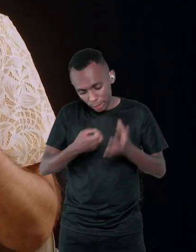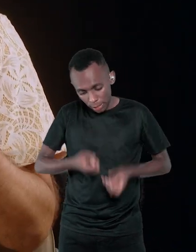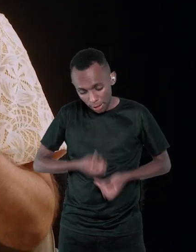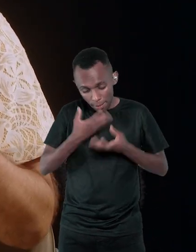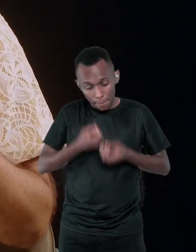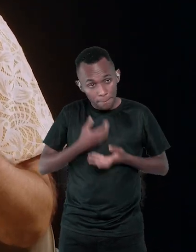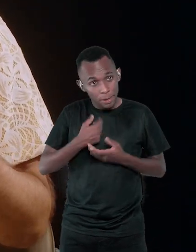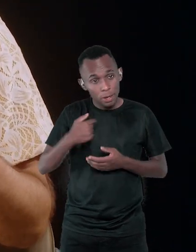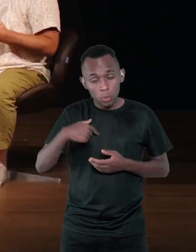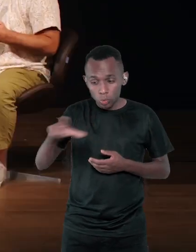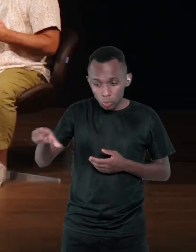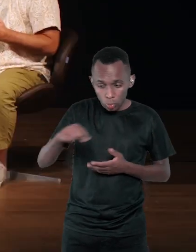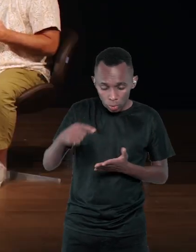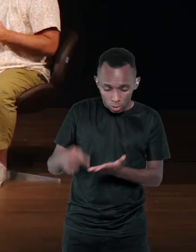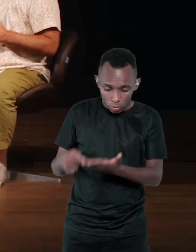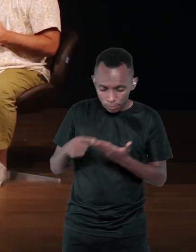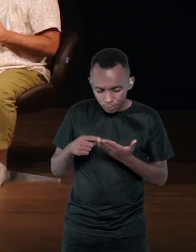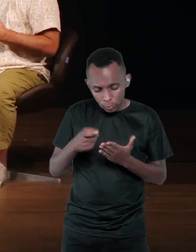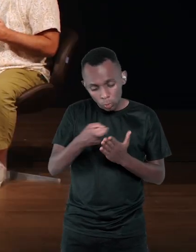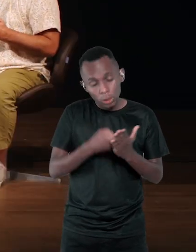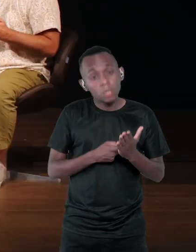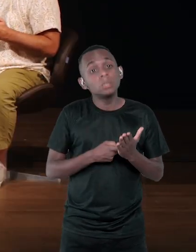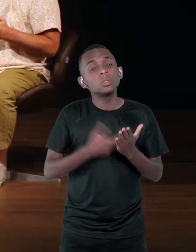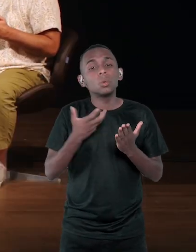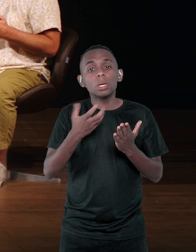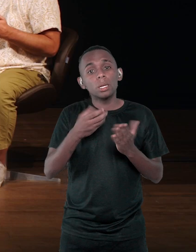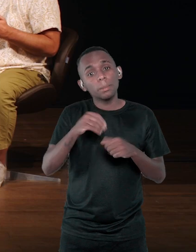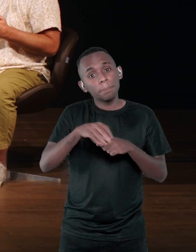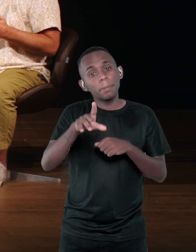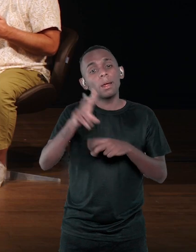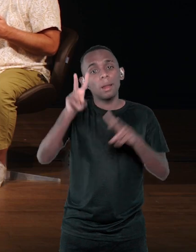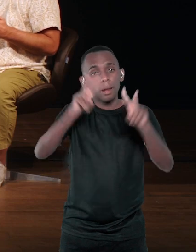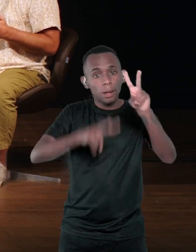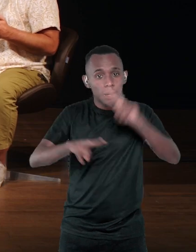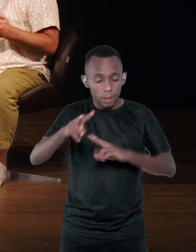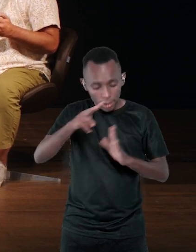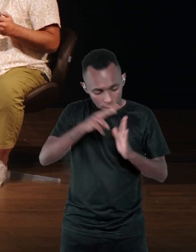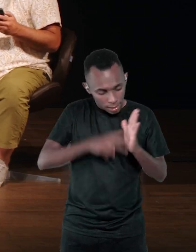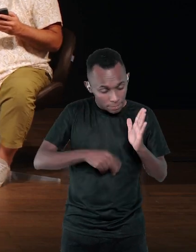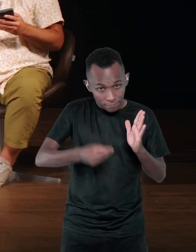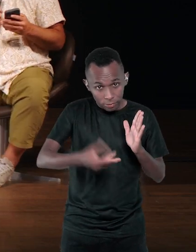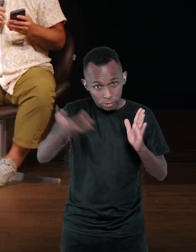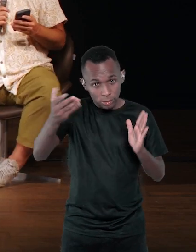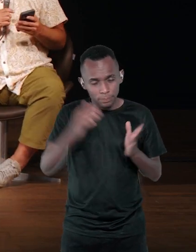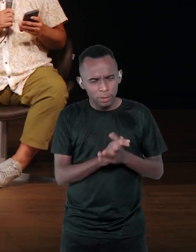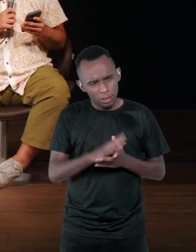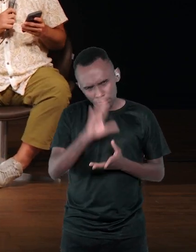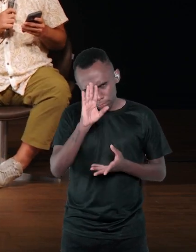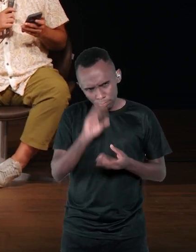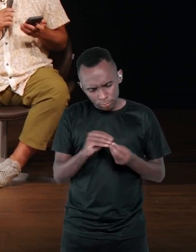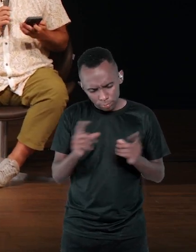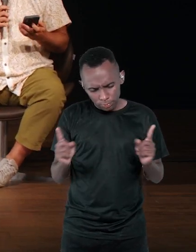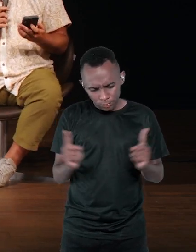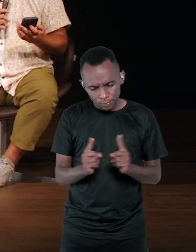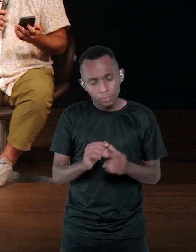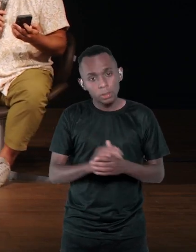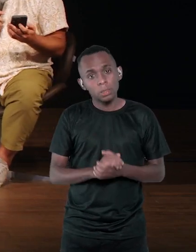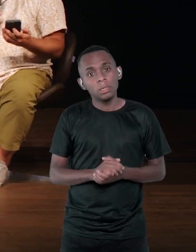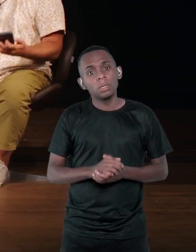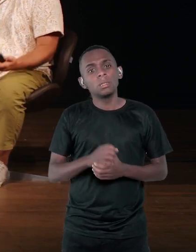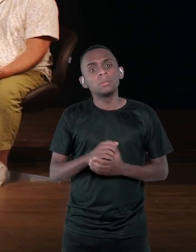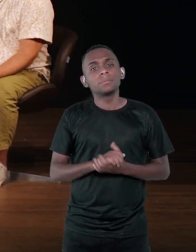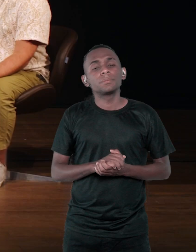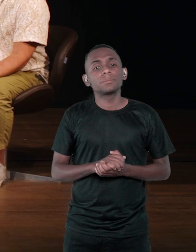poesia aqui do Mar de Mineiro, que eu queria ler para vocês, que é curtinha também, chama-se Se Porém